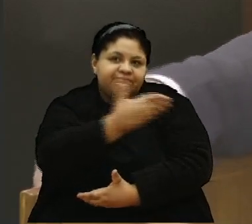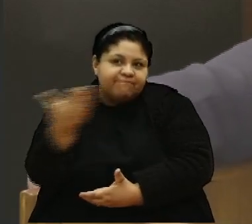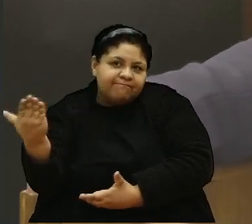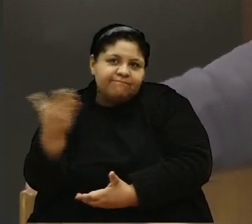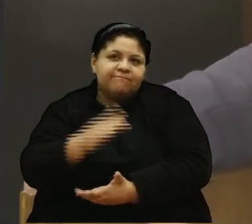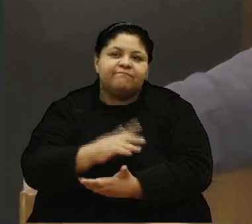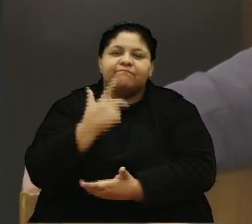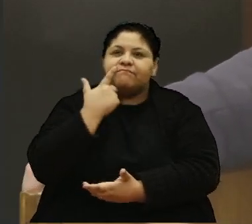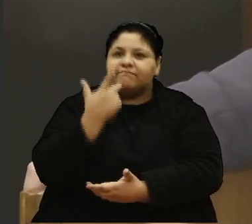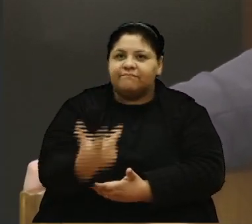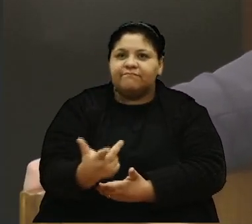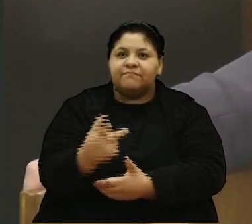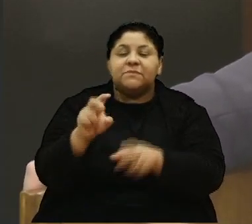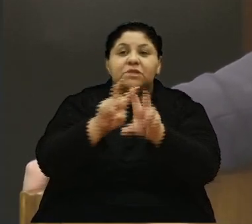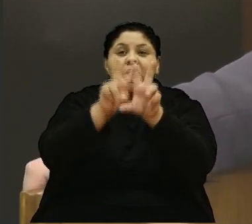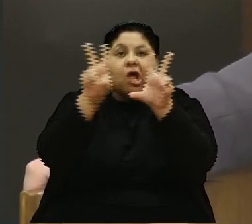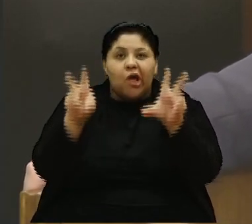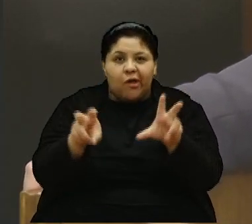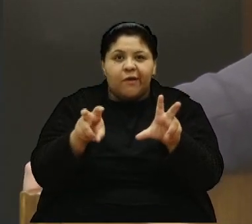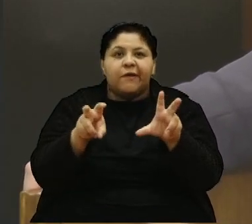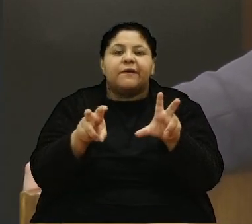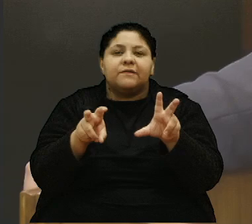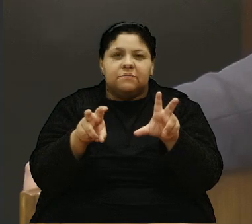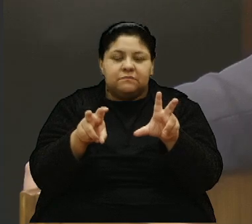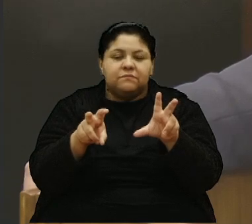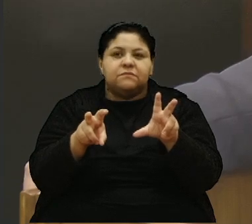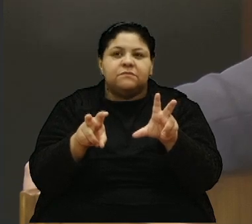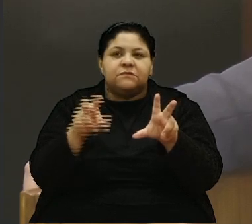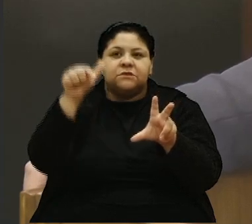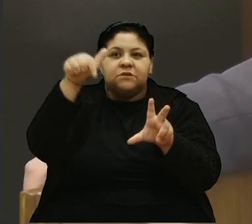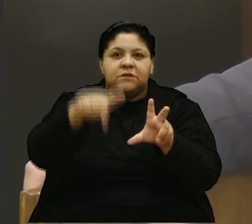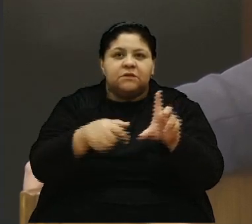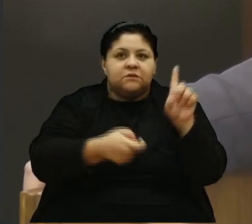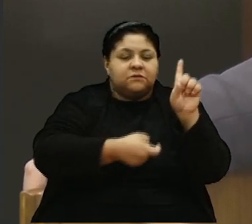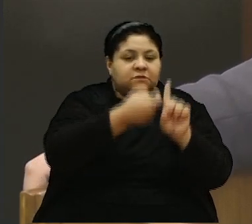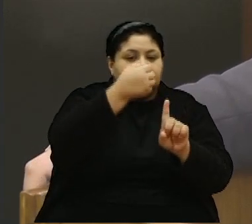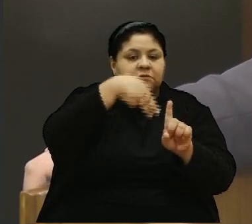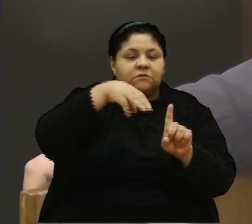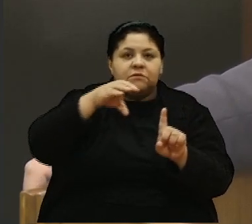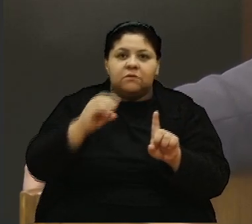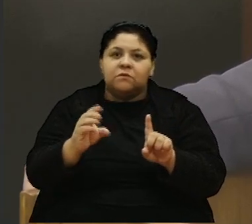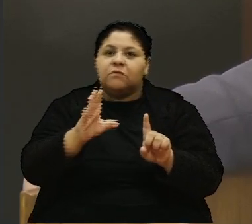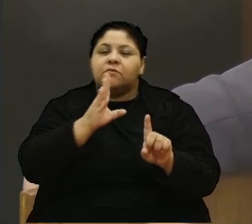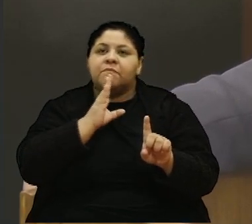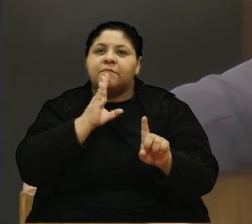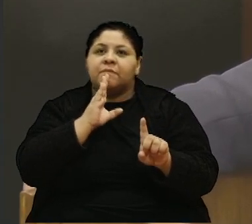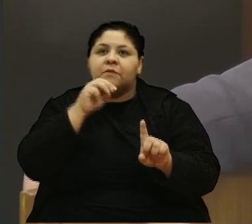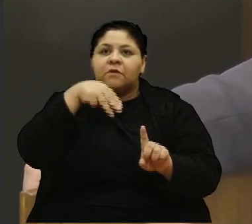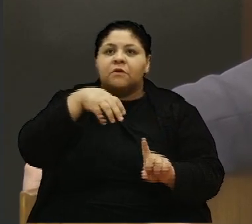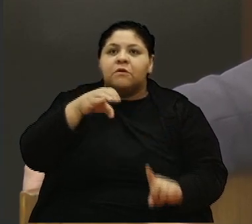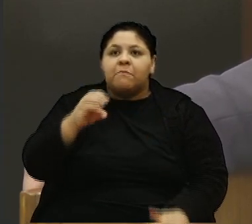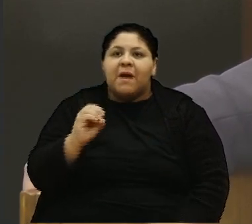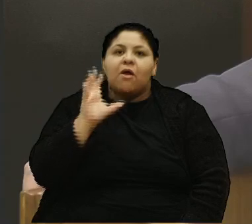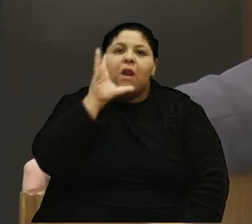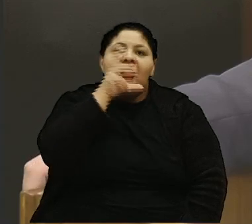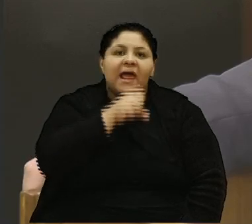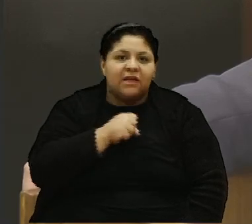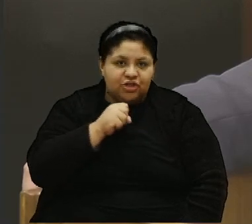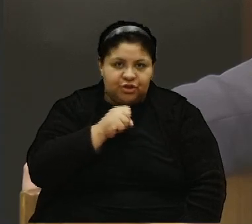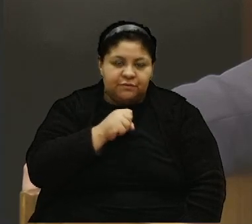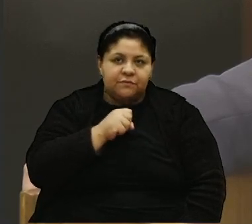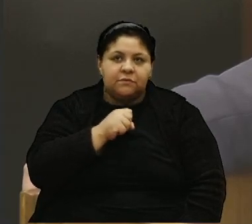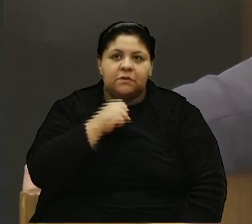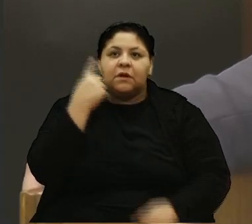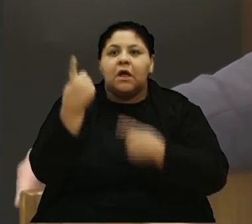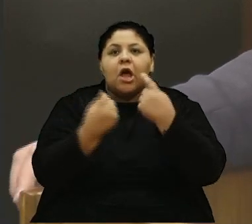é falar de um assunto que está em voga neste mês de maio, conhecido como o Maio Laranja.